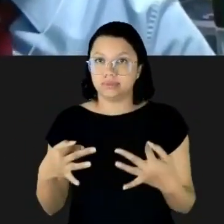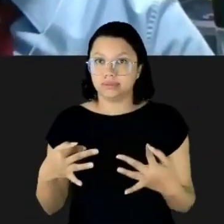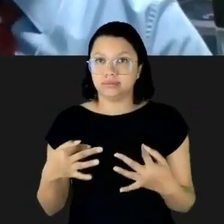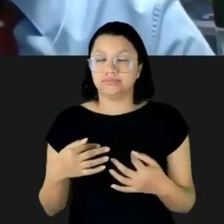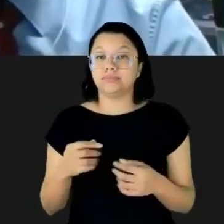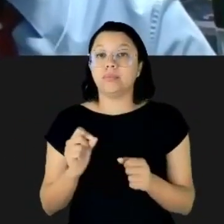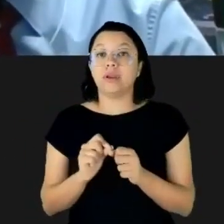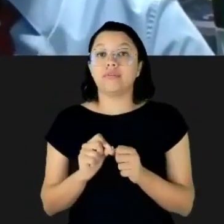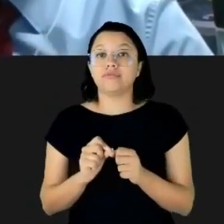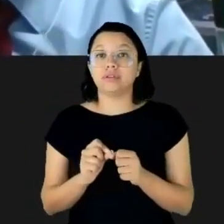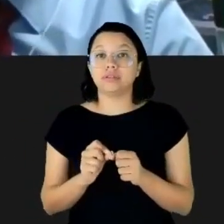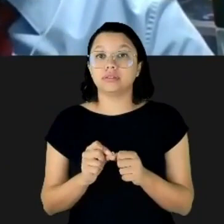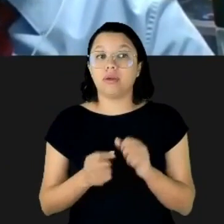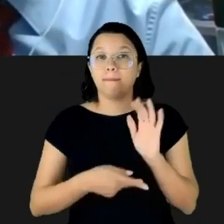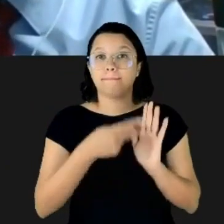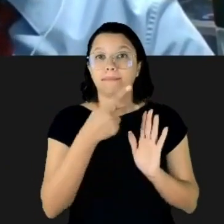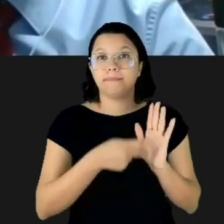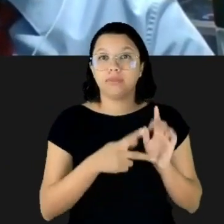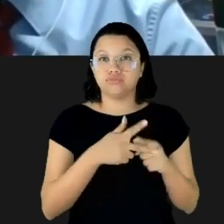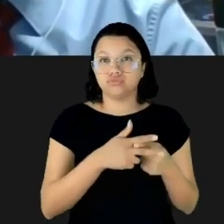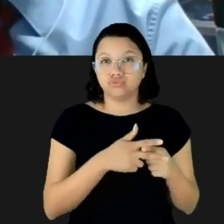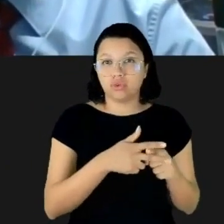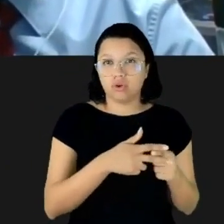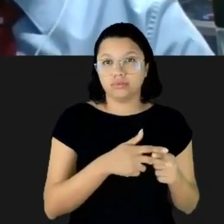explicação para fazer o plano de correção.